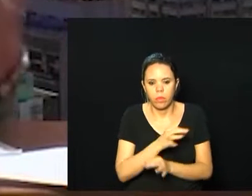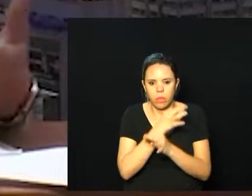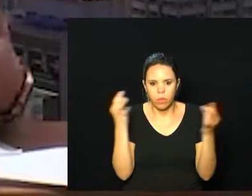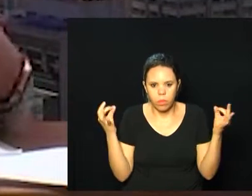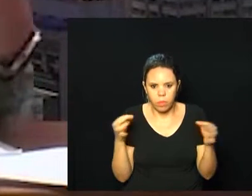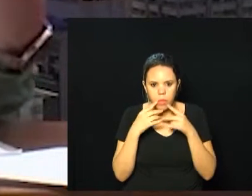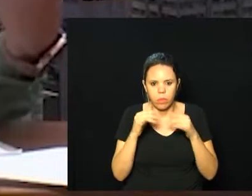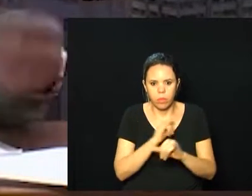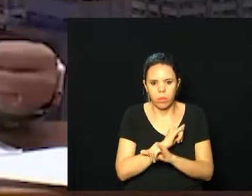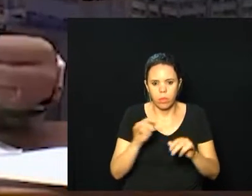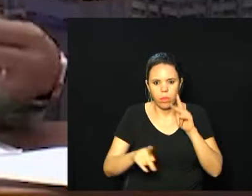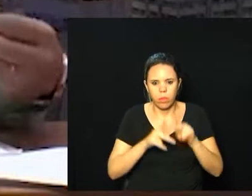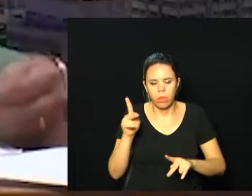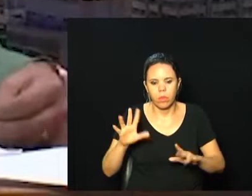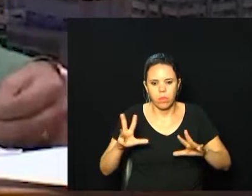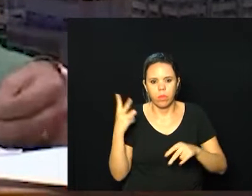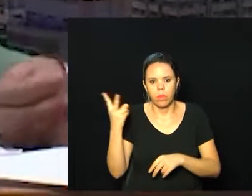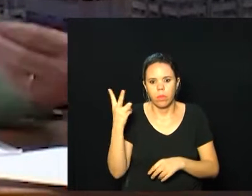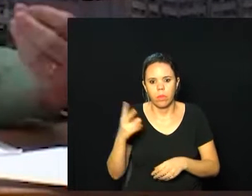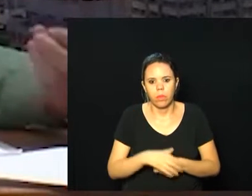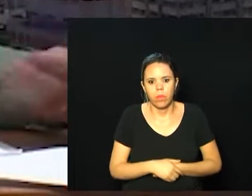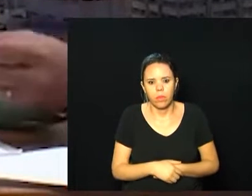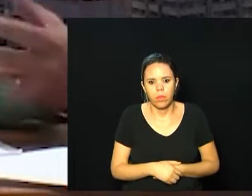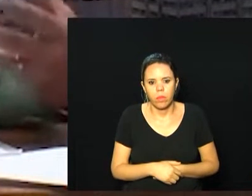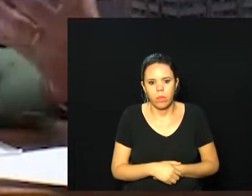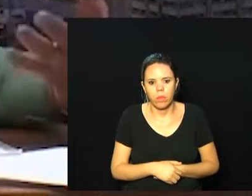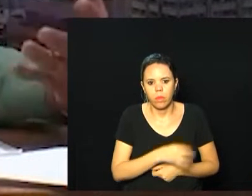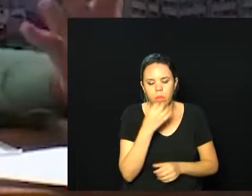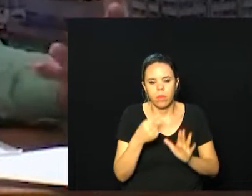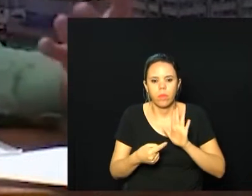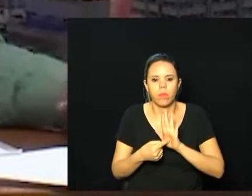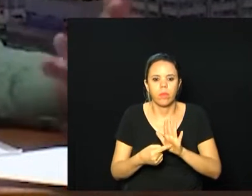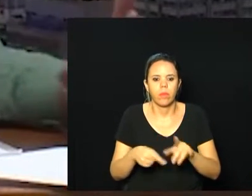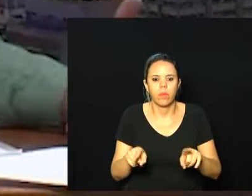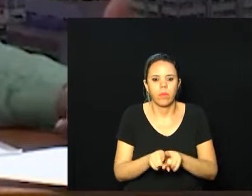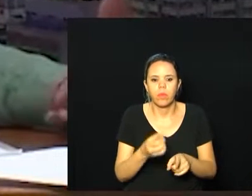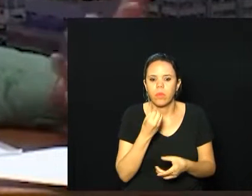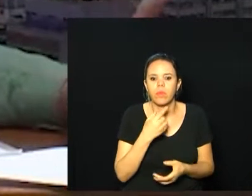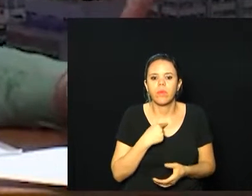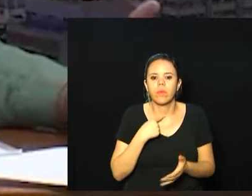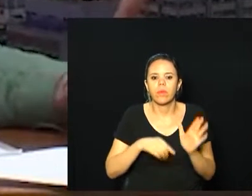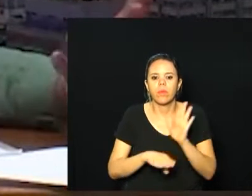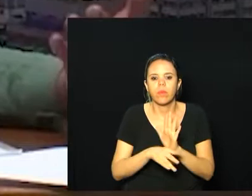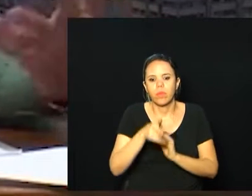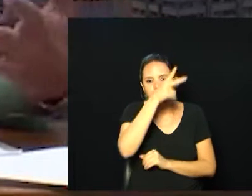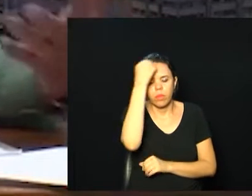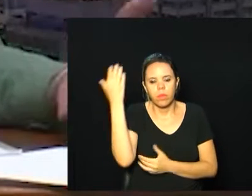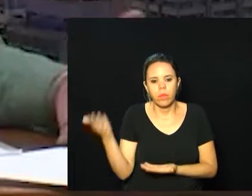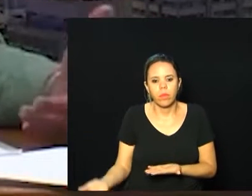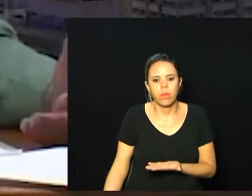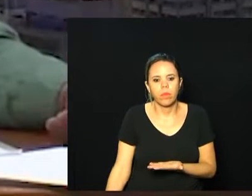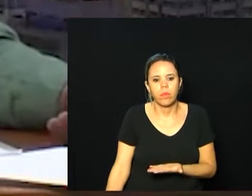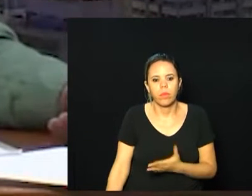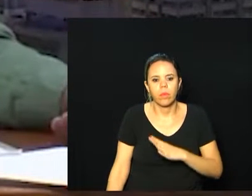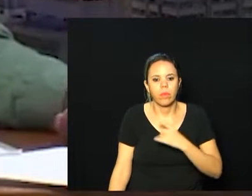excelente notícia para todos os valinhenses e, assim, mostra também toda a boa vontade do Executivo, do